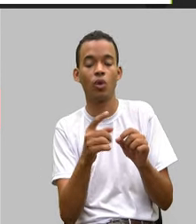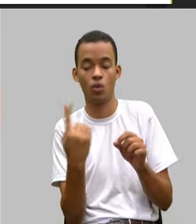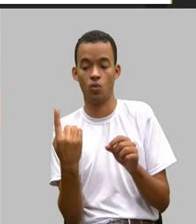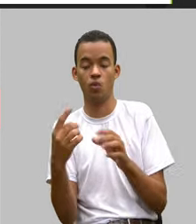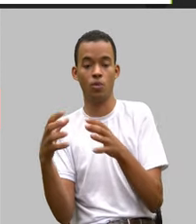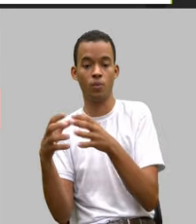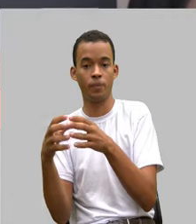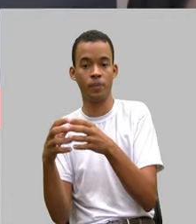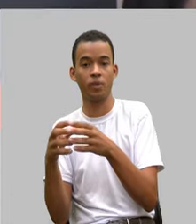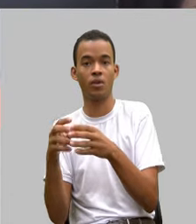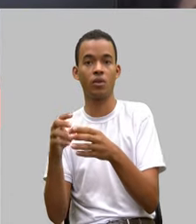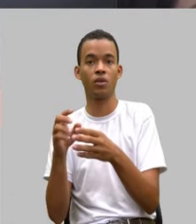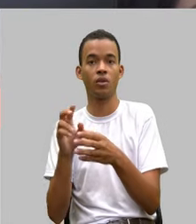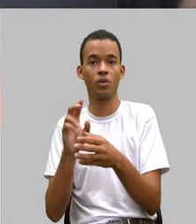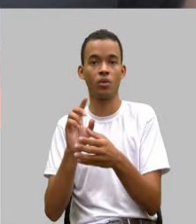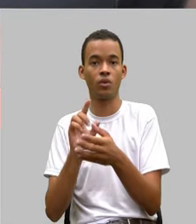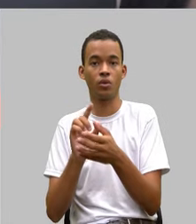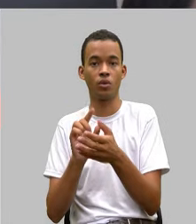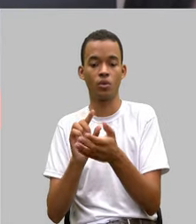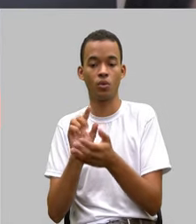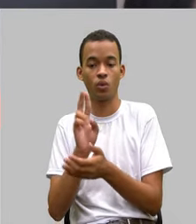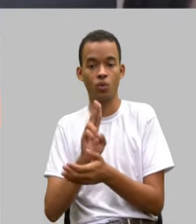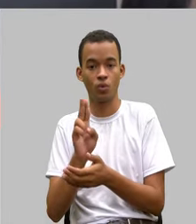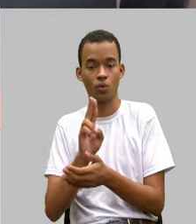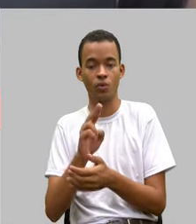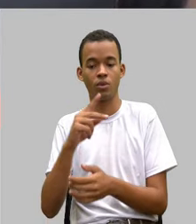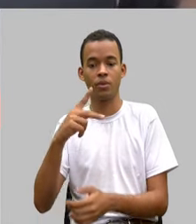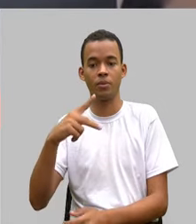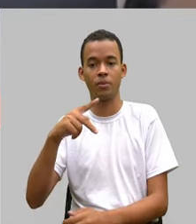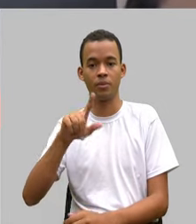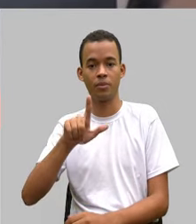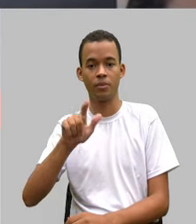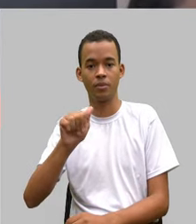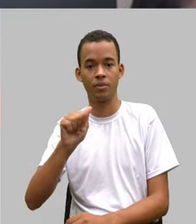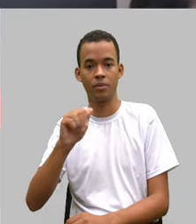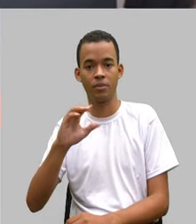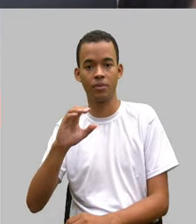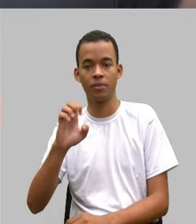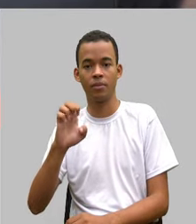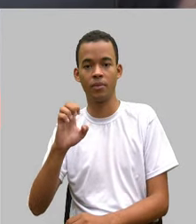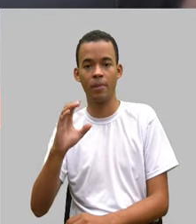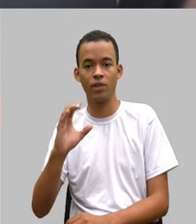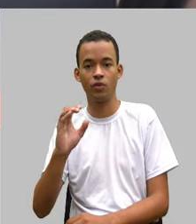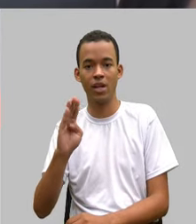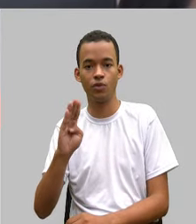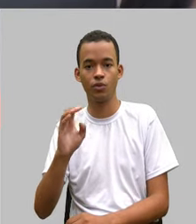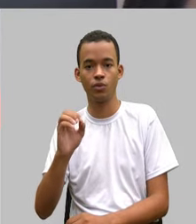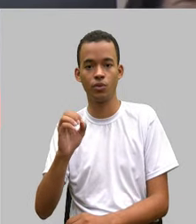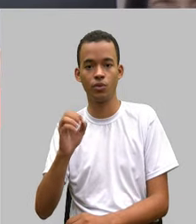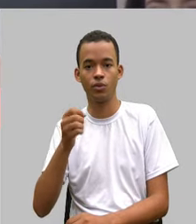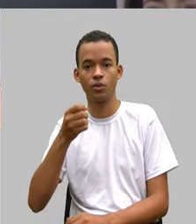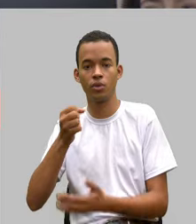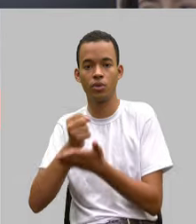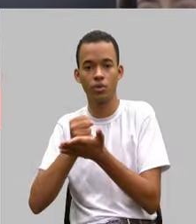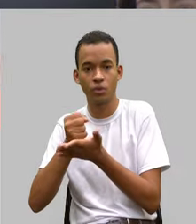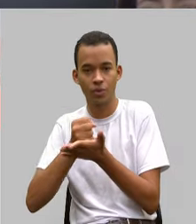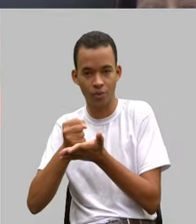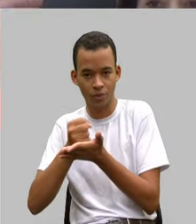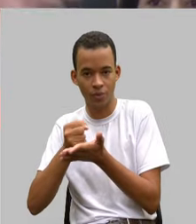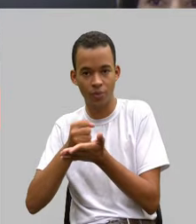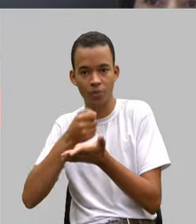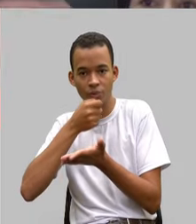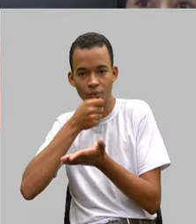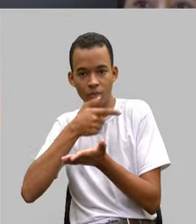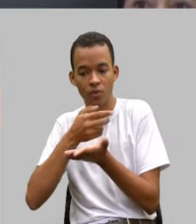Placebo um grupo vai receber o óleo essas pessoas estão sofrendo quem deu o remédio não sabe se deu remédio o Placebo quem